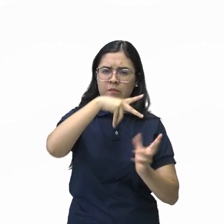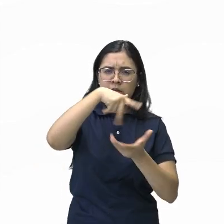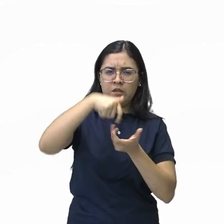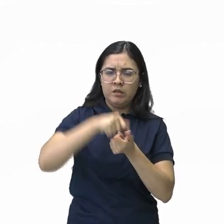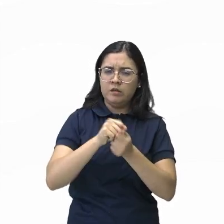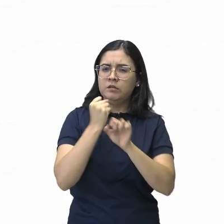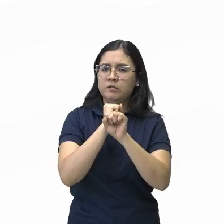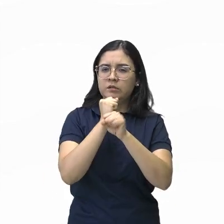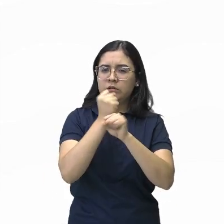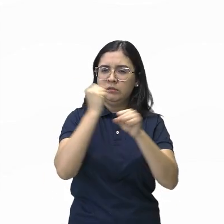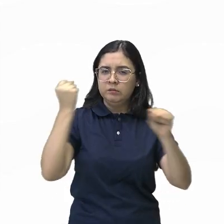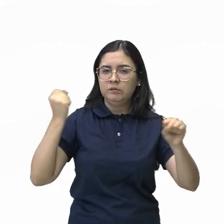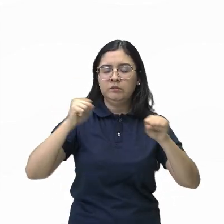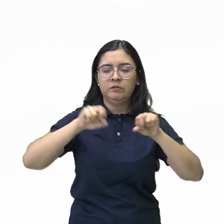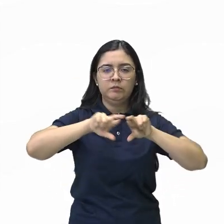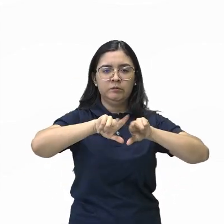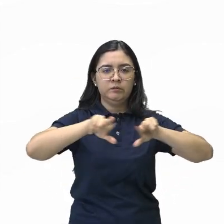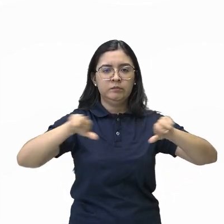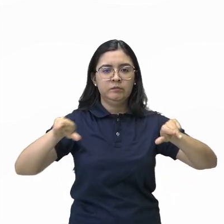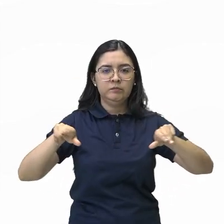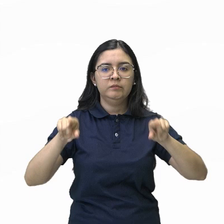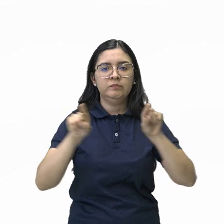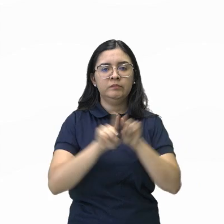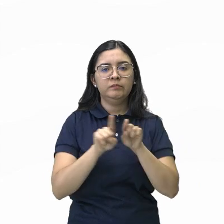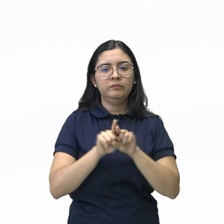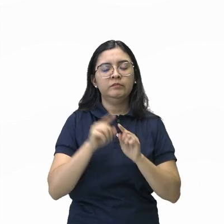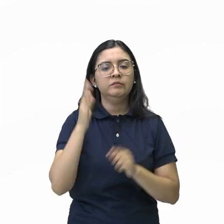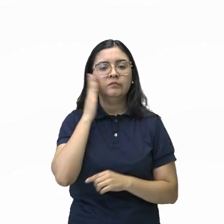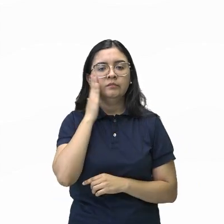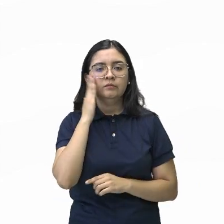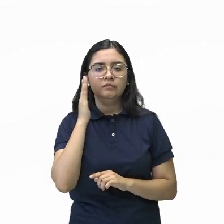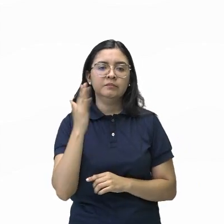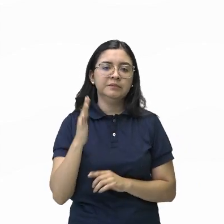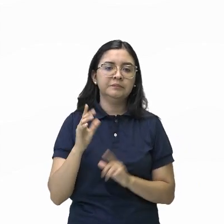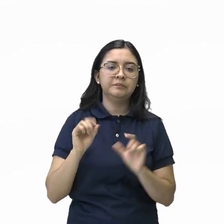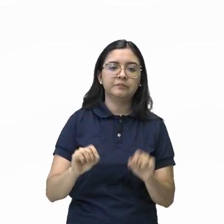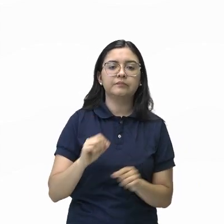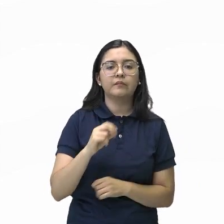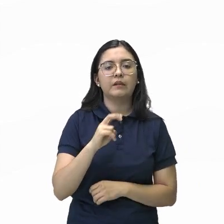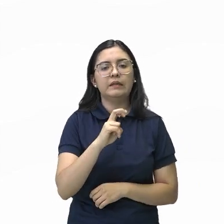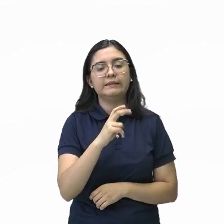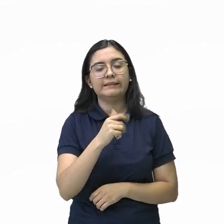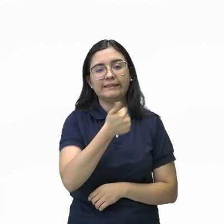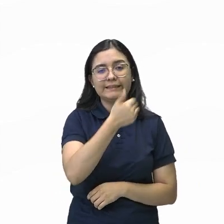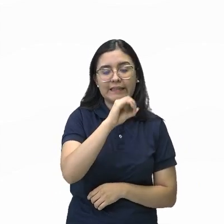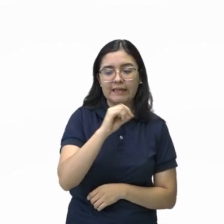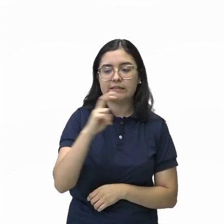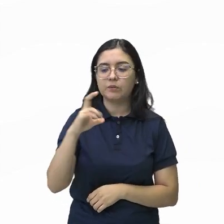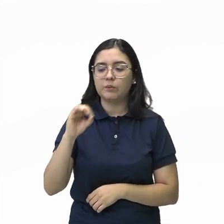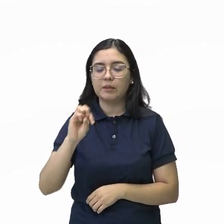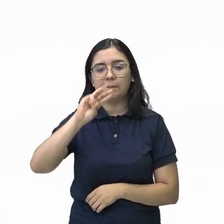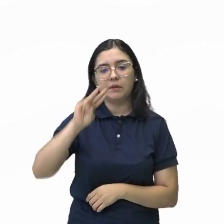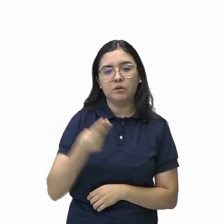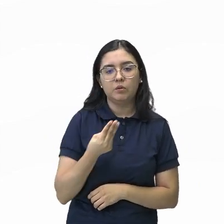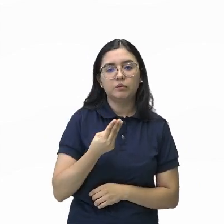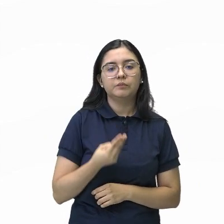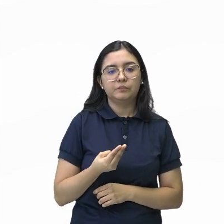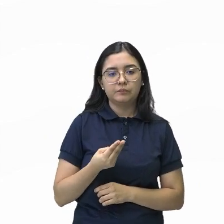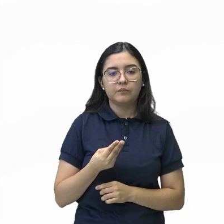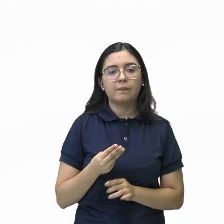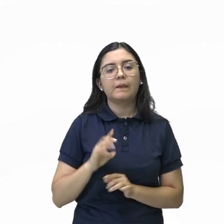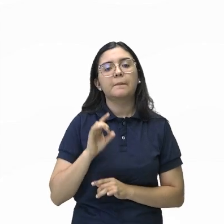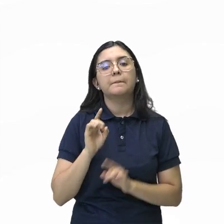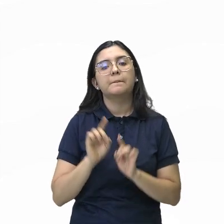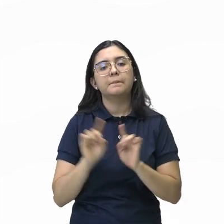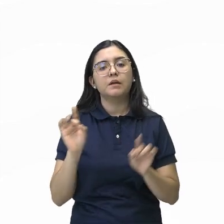grande, tão diverso, né? Estima-se aí que entre 10 e 50 milhões de espécies no mundo, mas só uma pequena